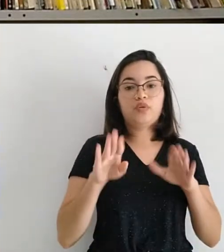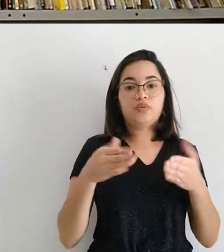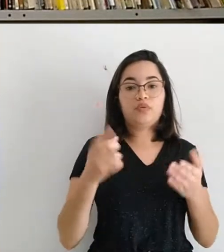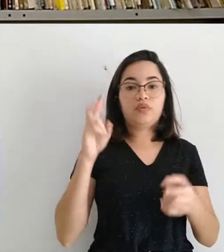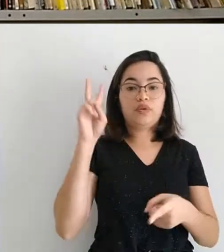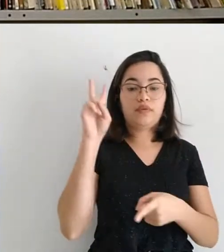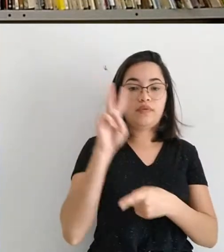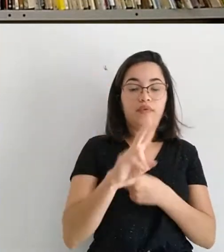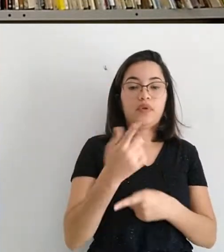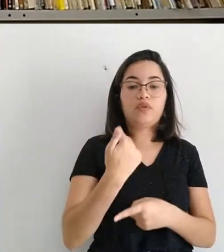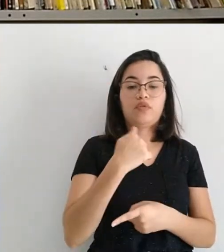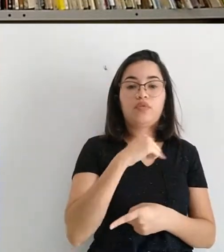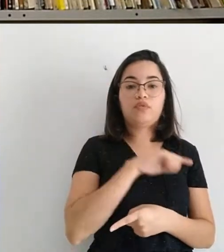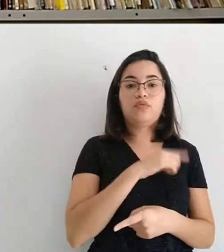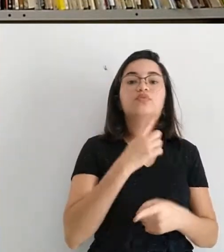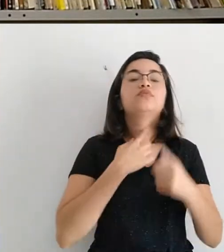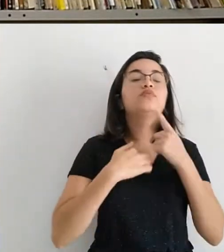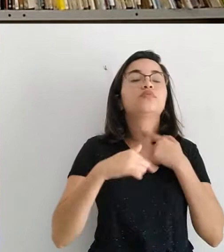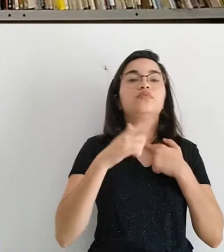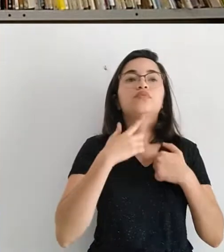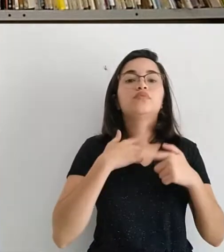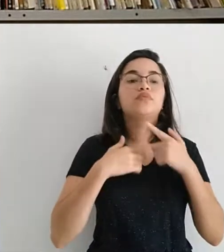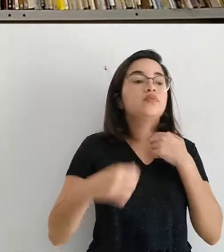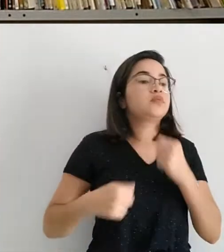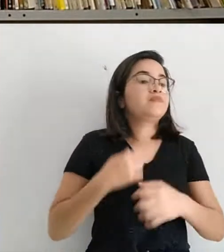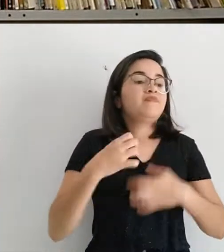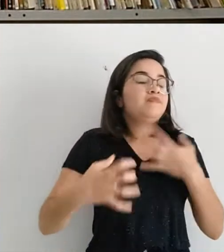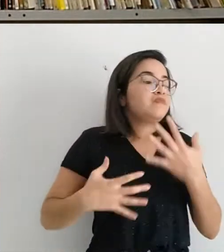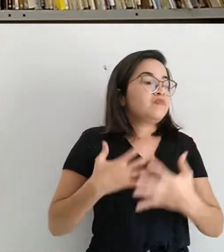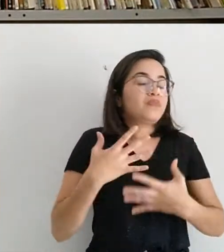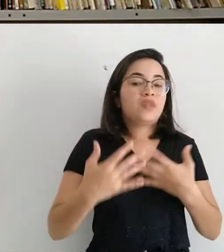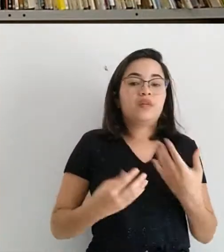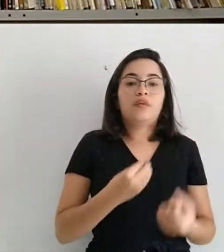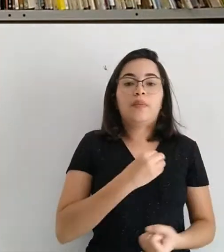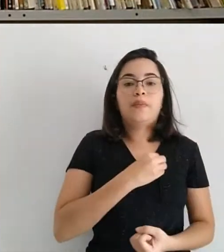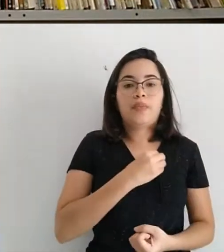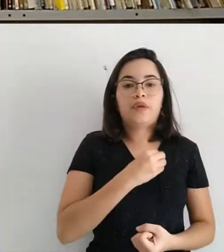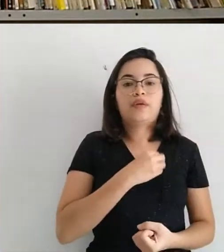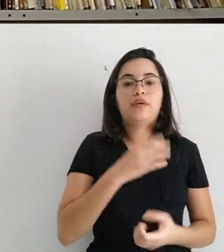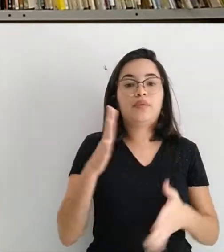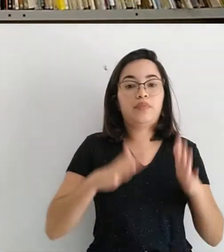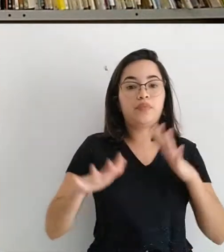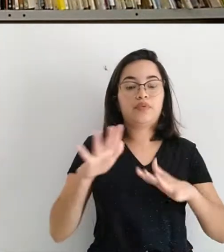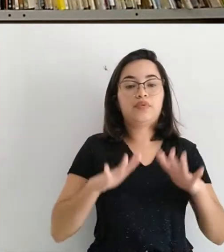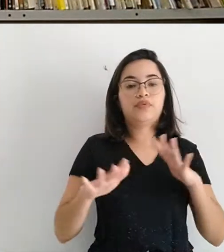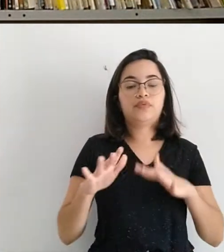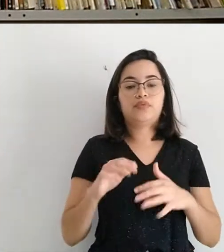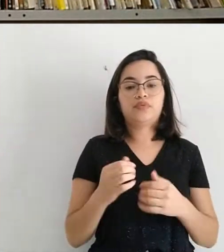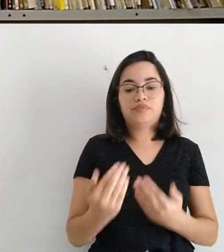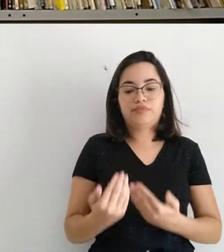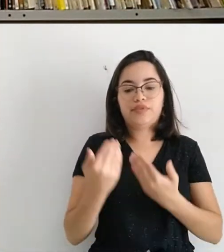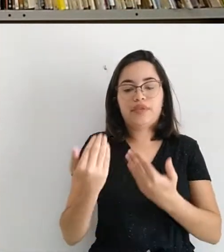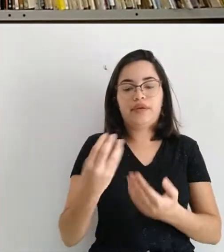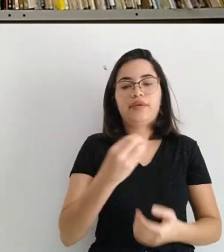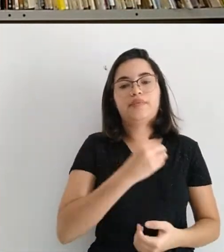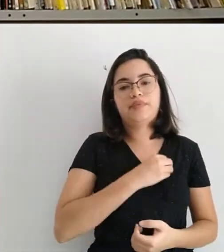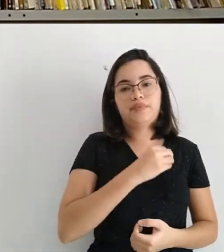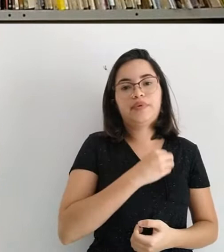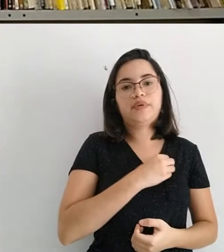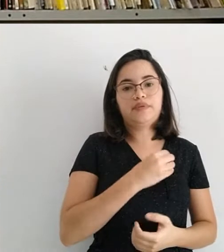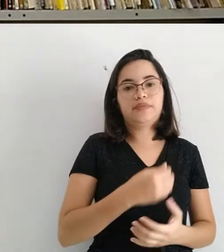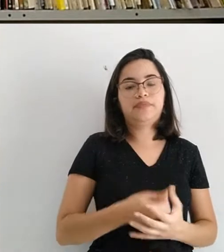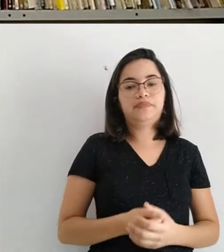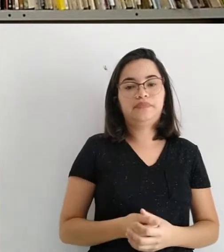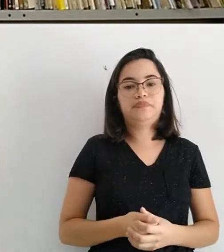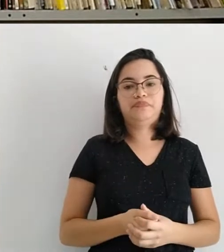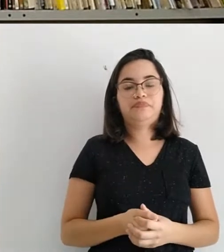ele vê que desejamos desesperadamente pecar e muitas vezes nos entregamos ao